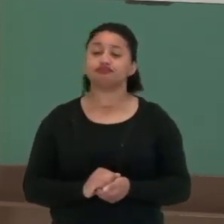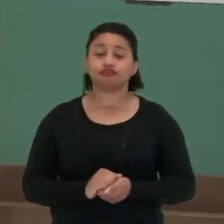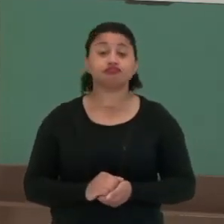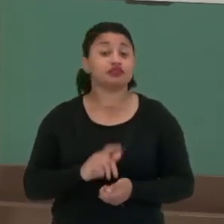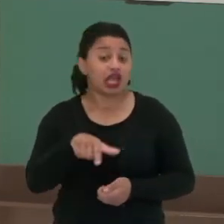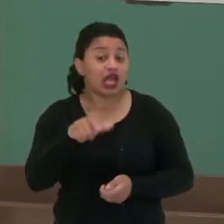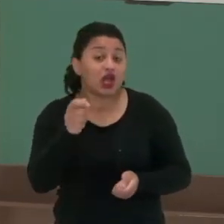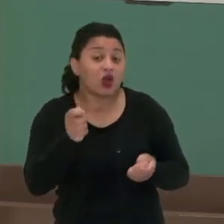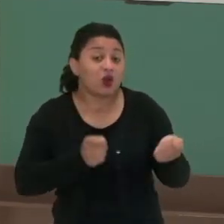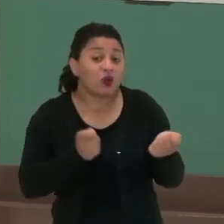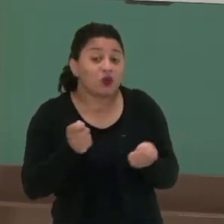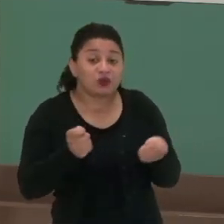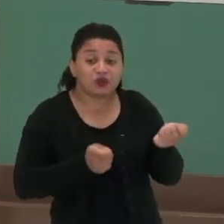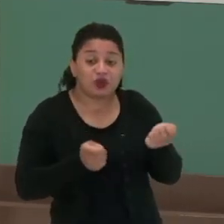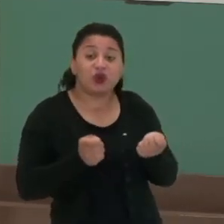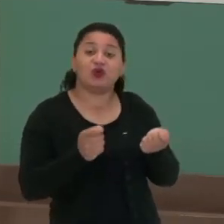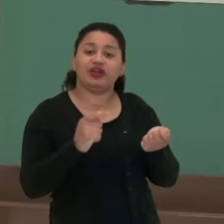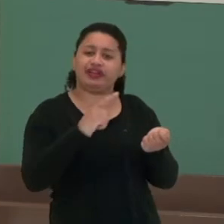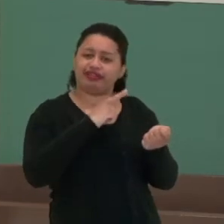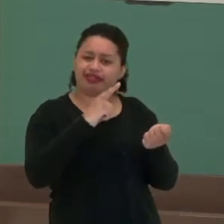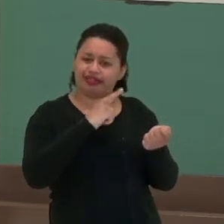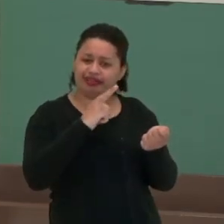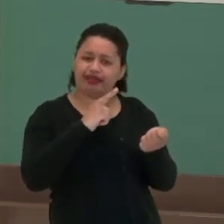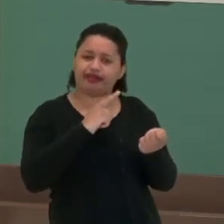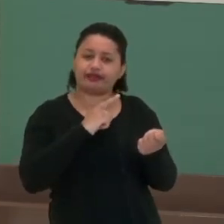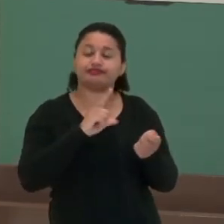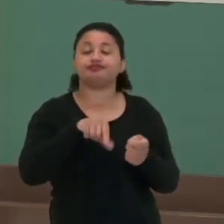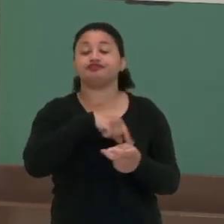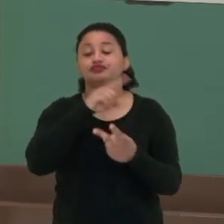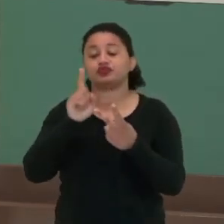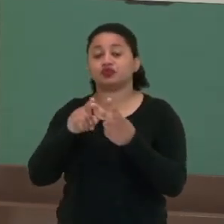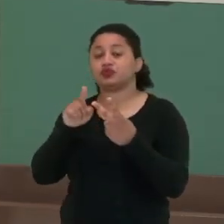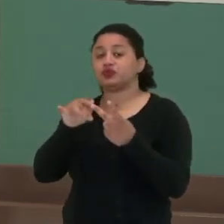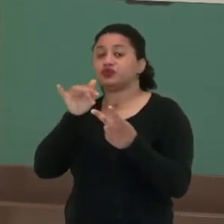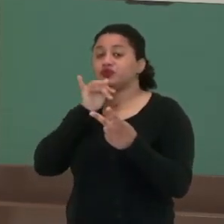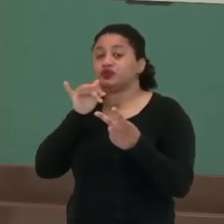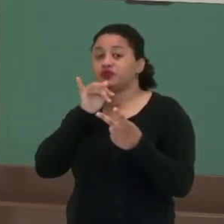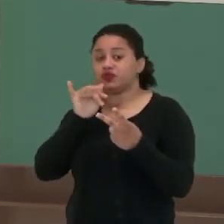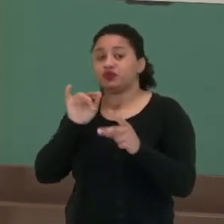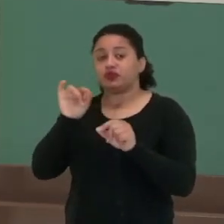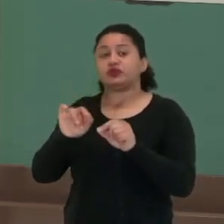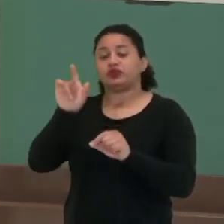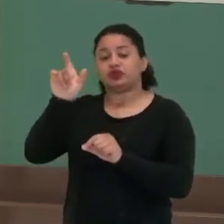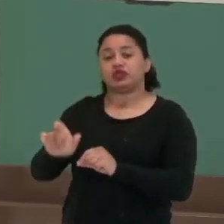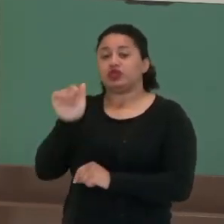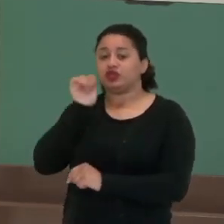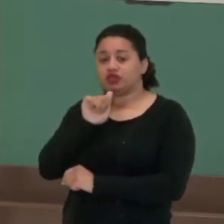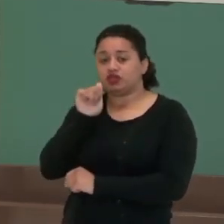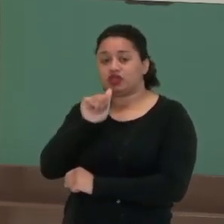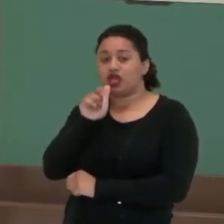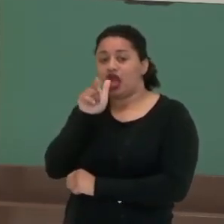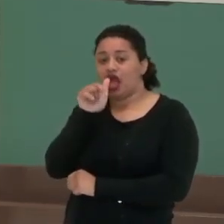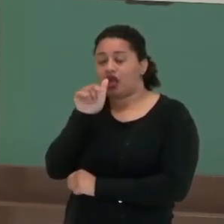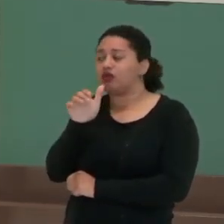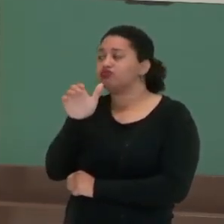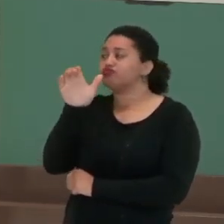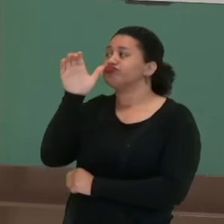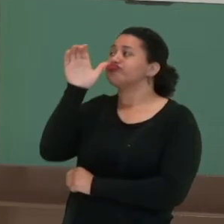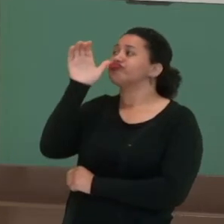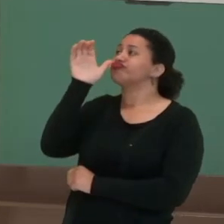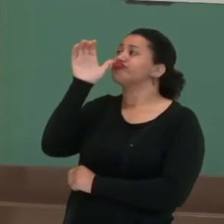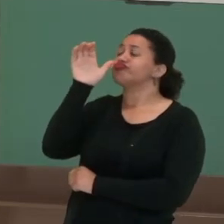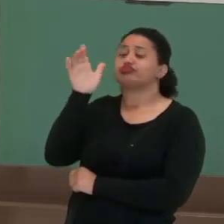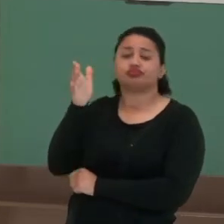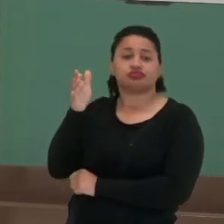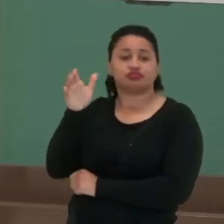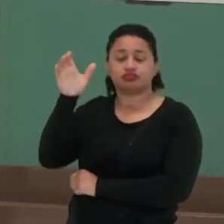é voluntário. O segundo exemplo, nós temos uma moça bebendo água. Então ela está com a